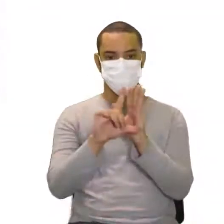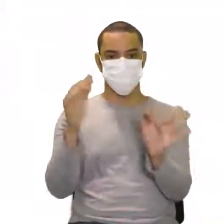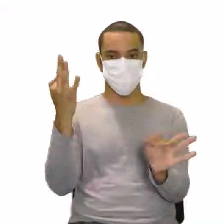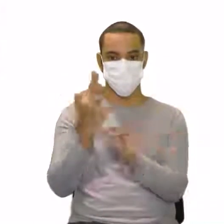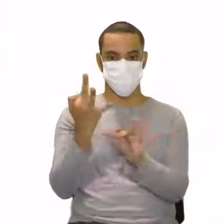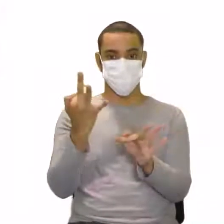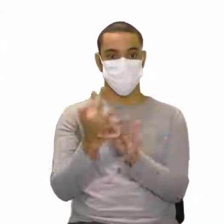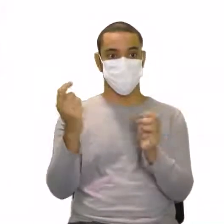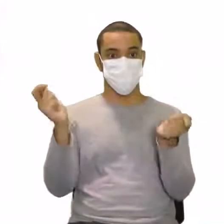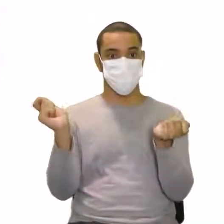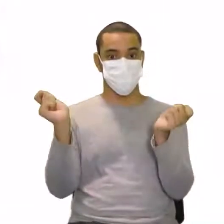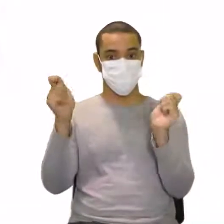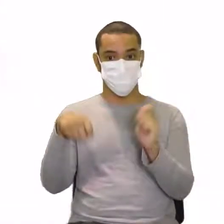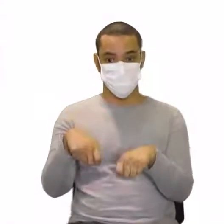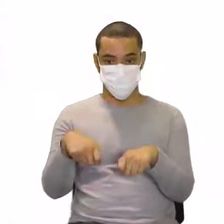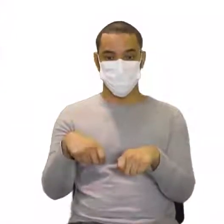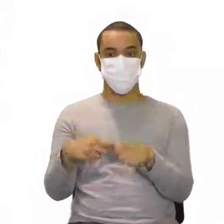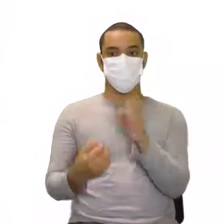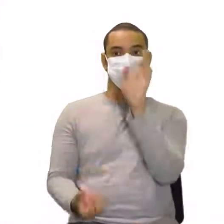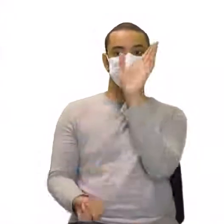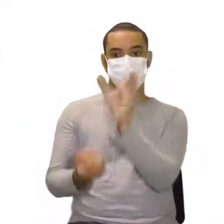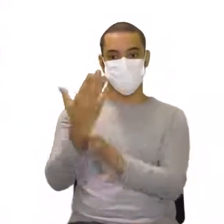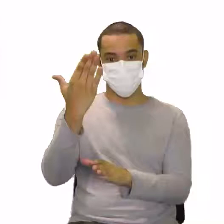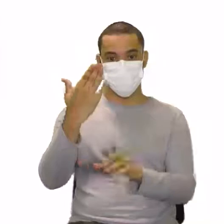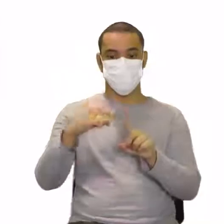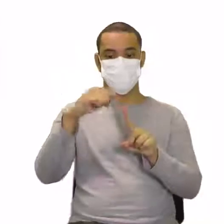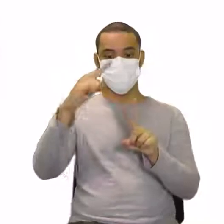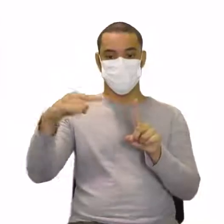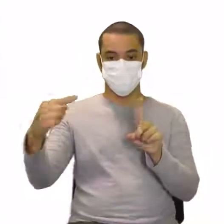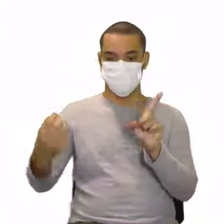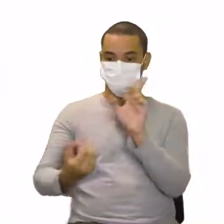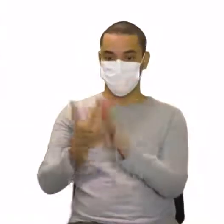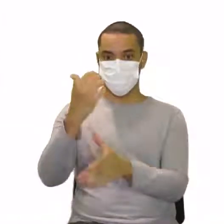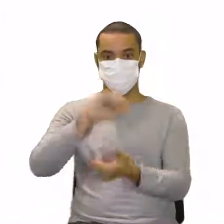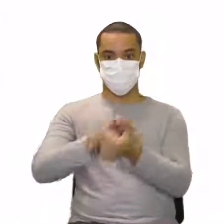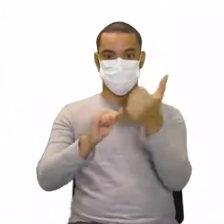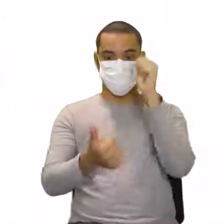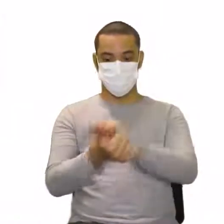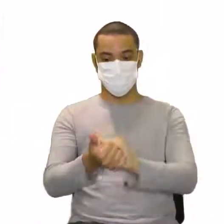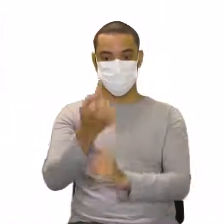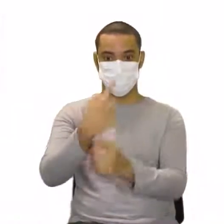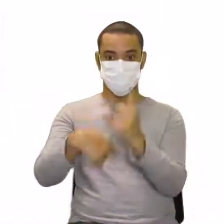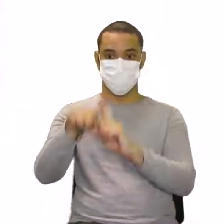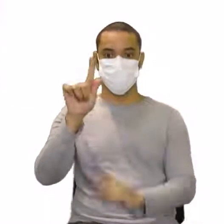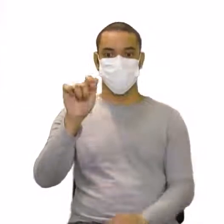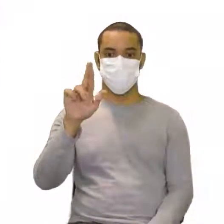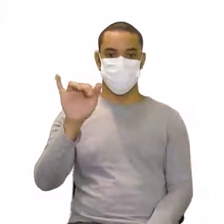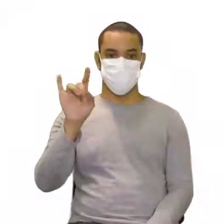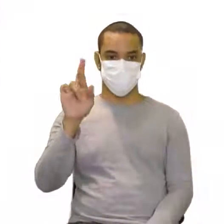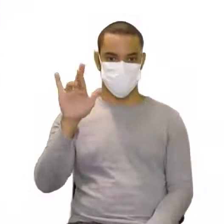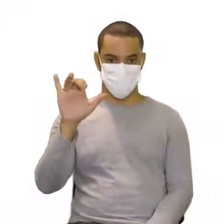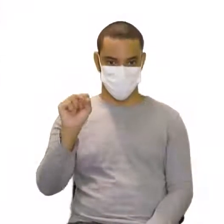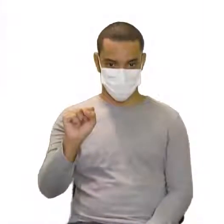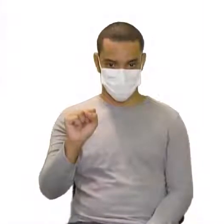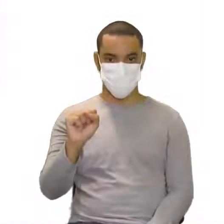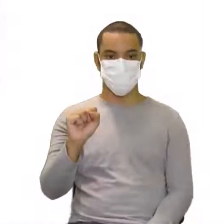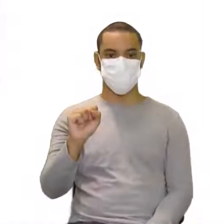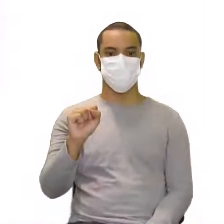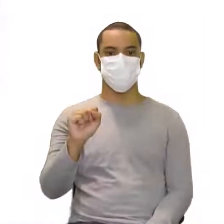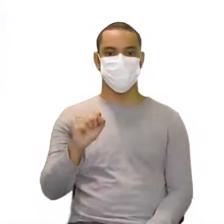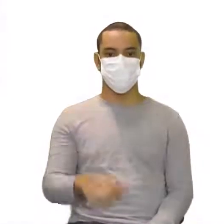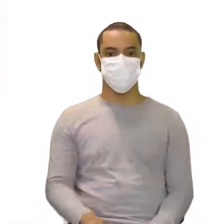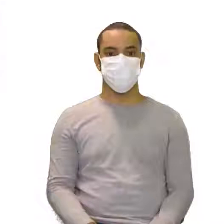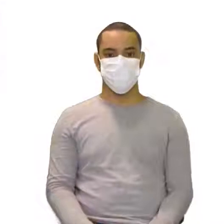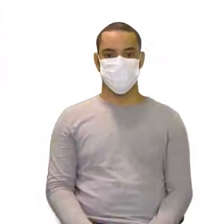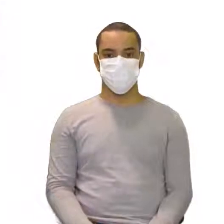a construção de geradores que transformam em outras formas, geradores, né,